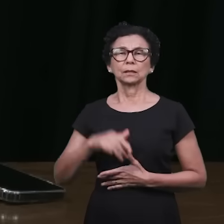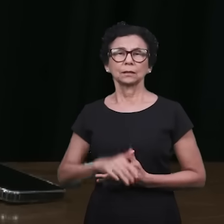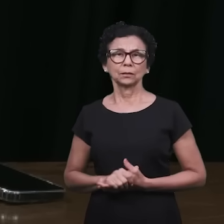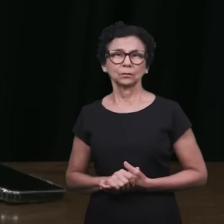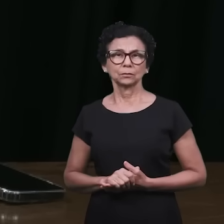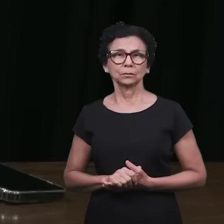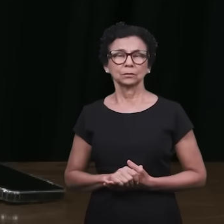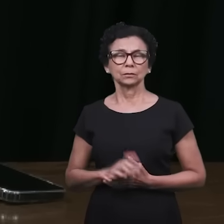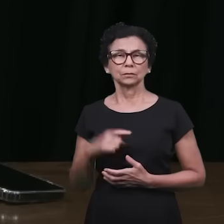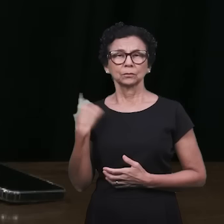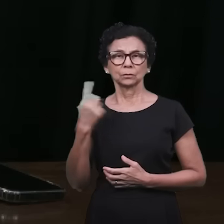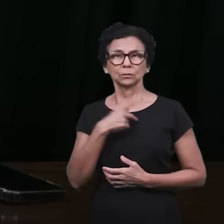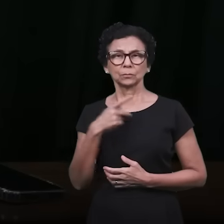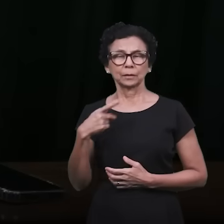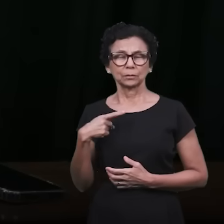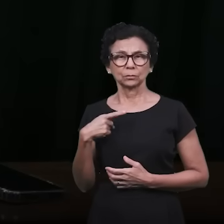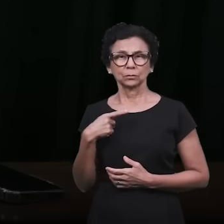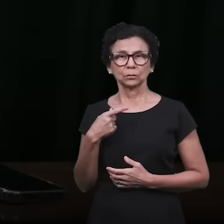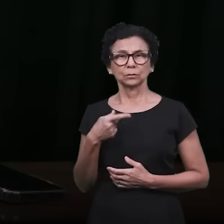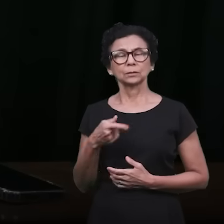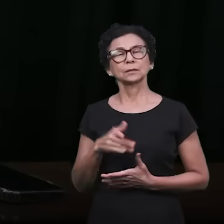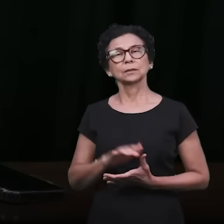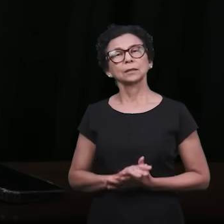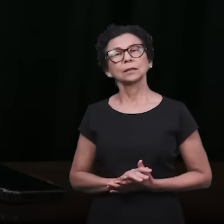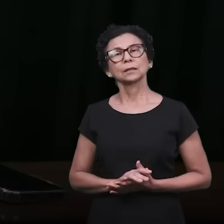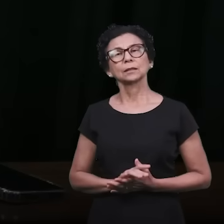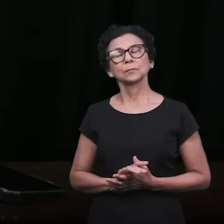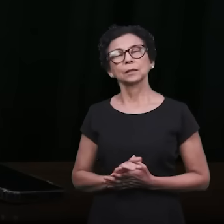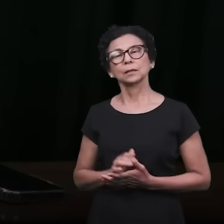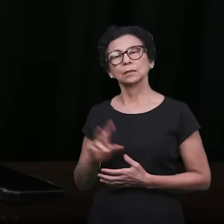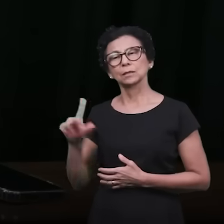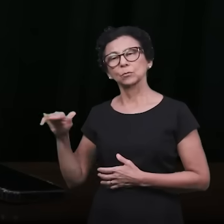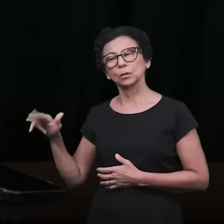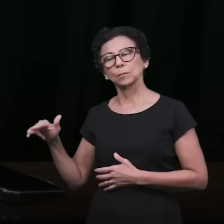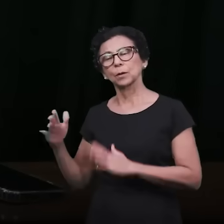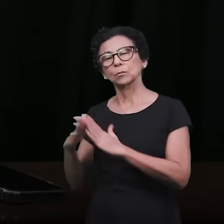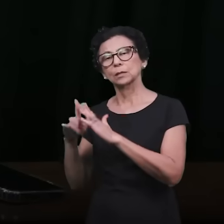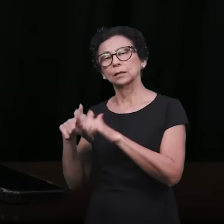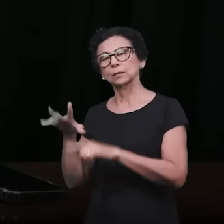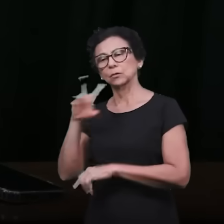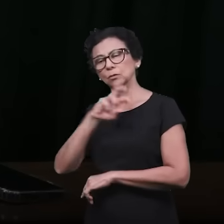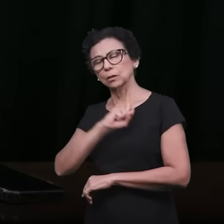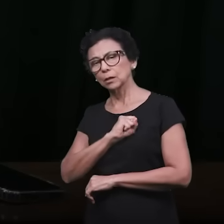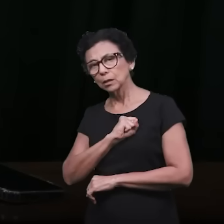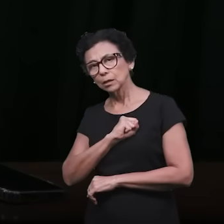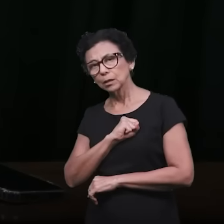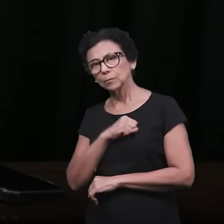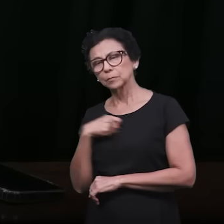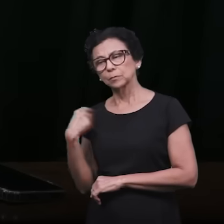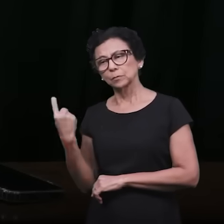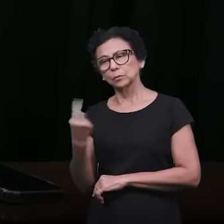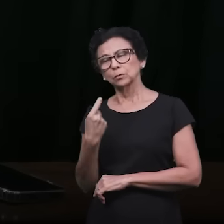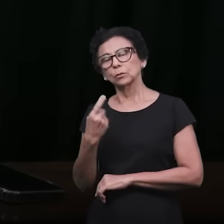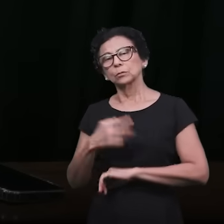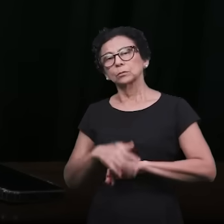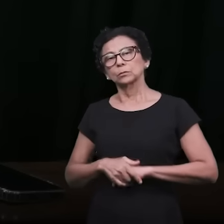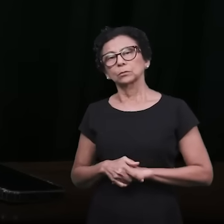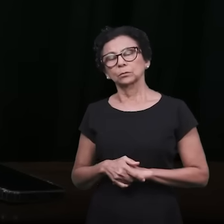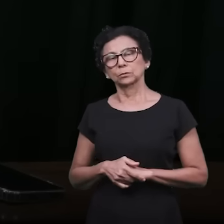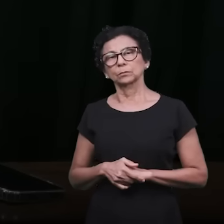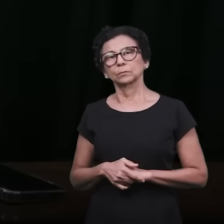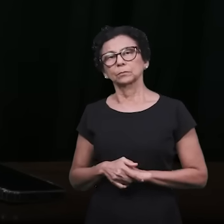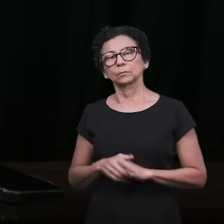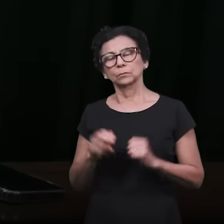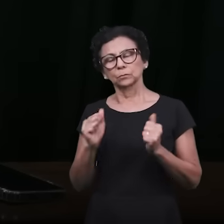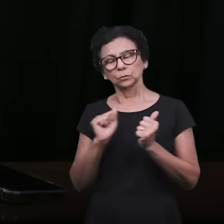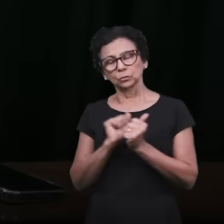assistem, nós cremos que há esse amor pelas ovelhas, porque juntos vamos cumprindo aquilo que o